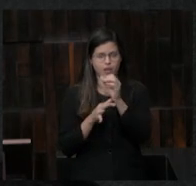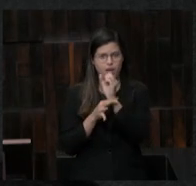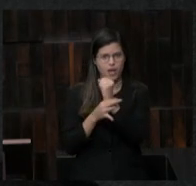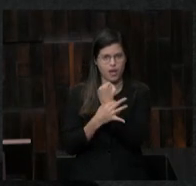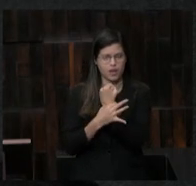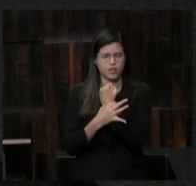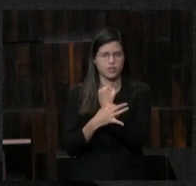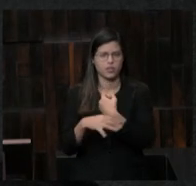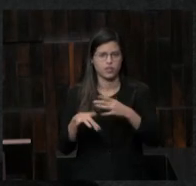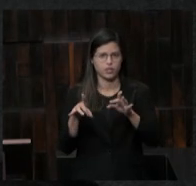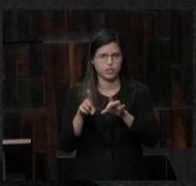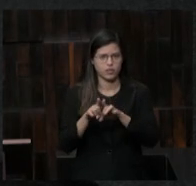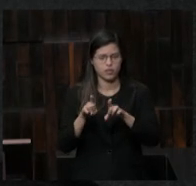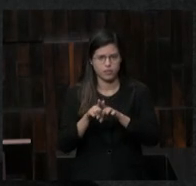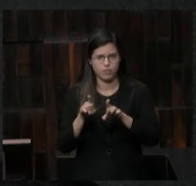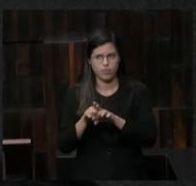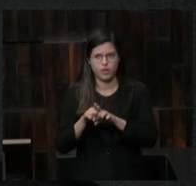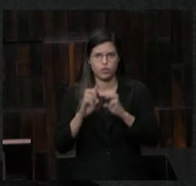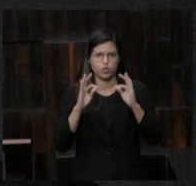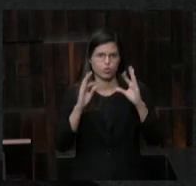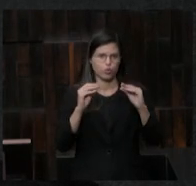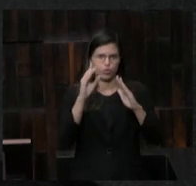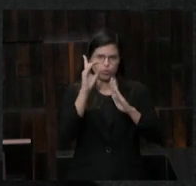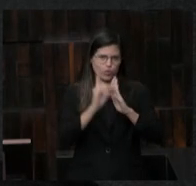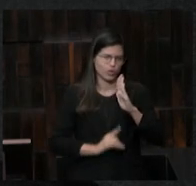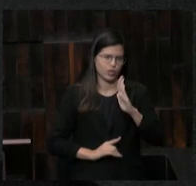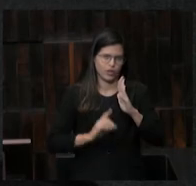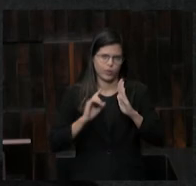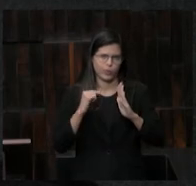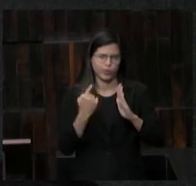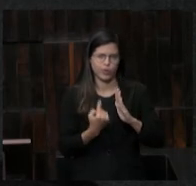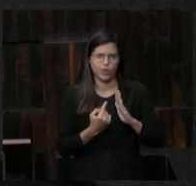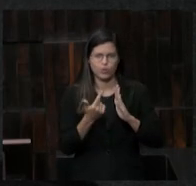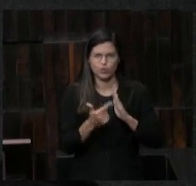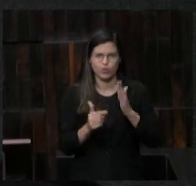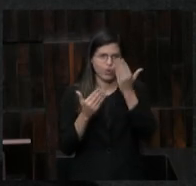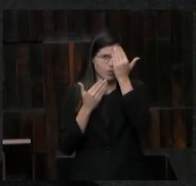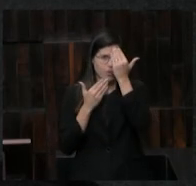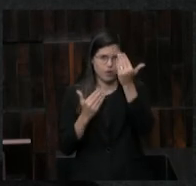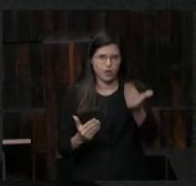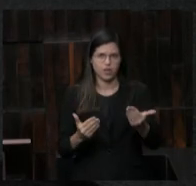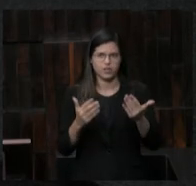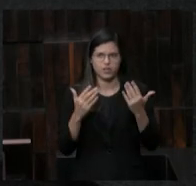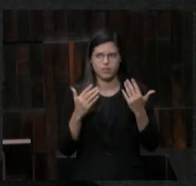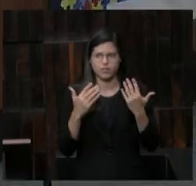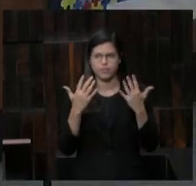garantia de todos os nossos direitos. Mais uma vez, muito obrigada.